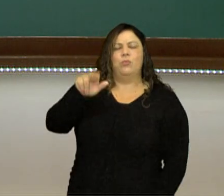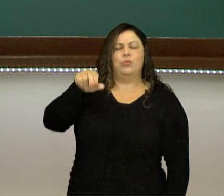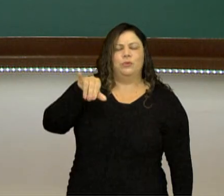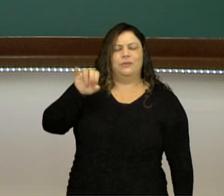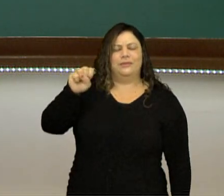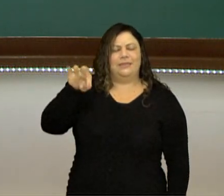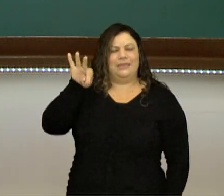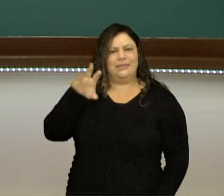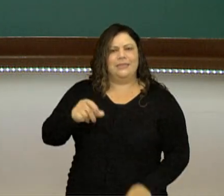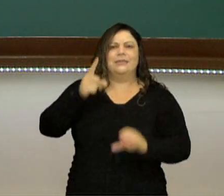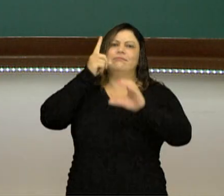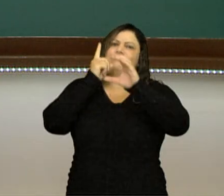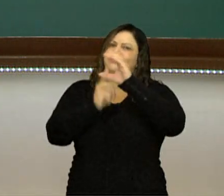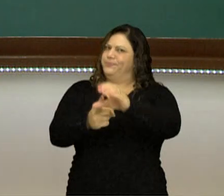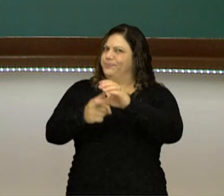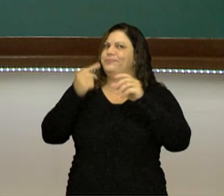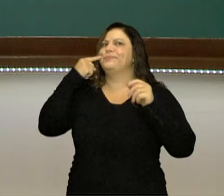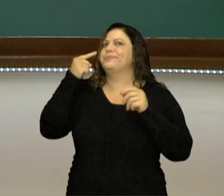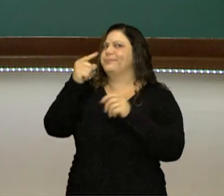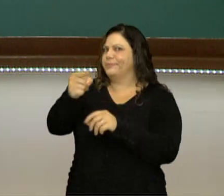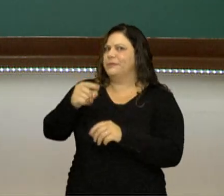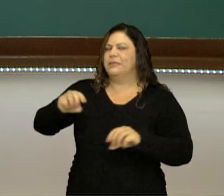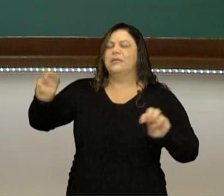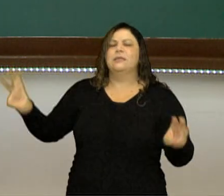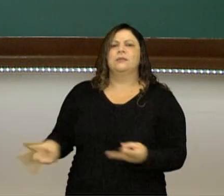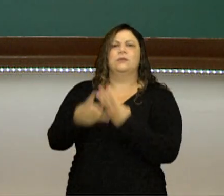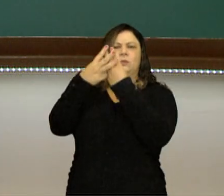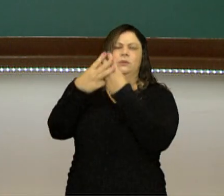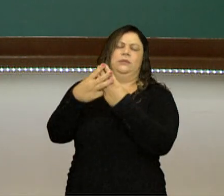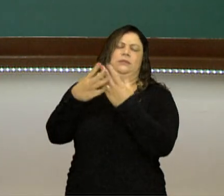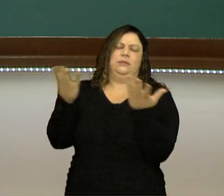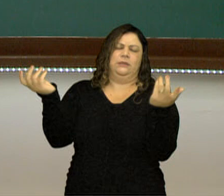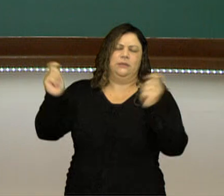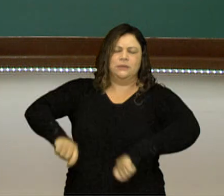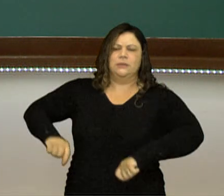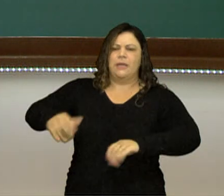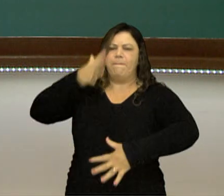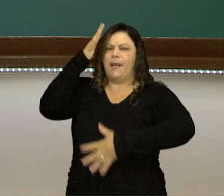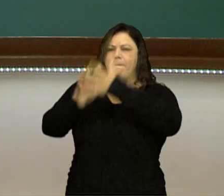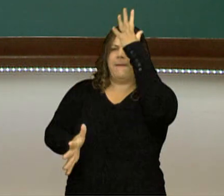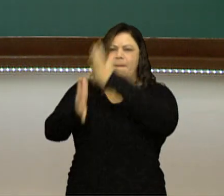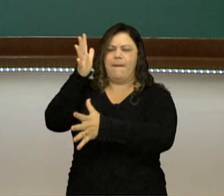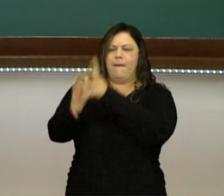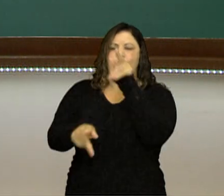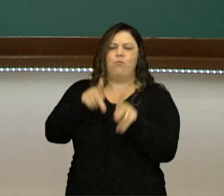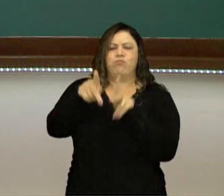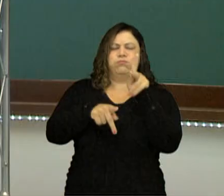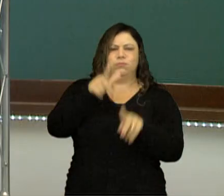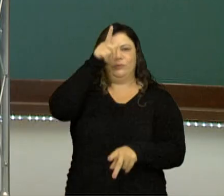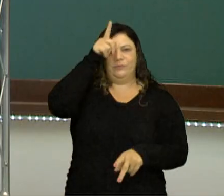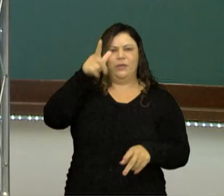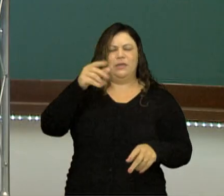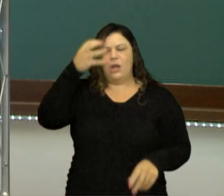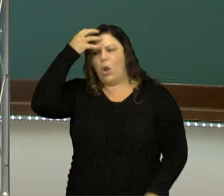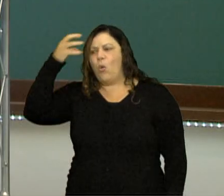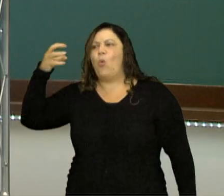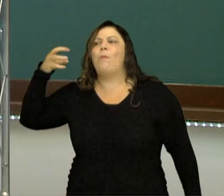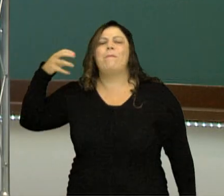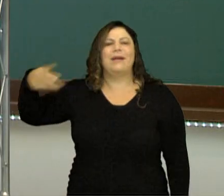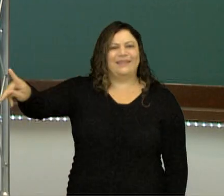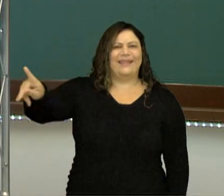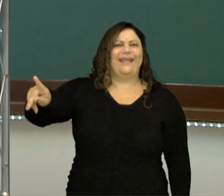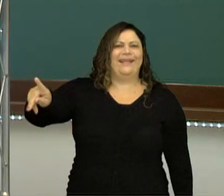bem, mas os comunistas e judeus estão atrapalhando o grande povo alemão. Então, isso aí vai estar na base,